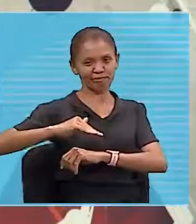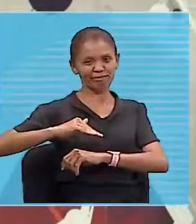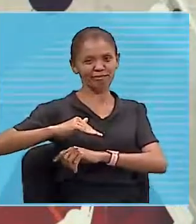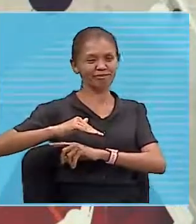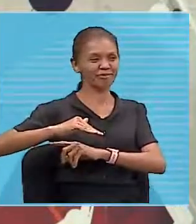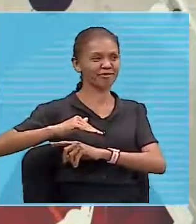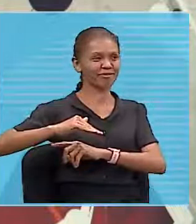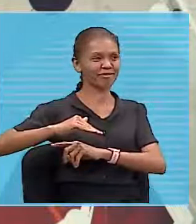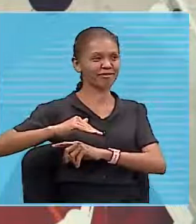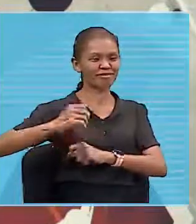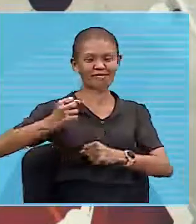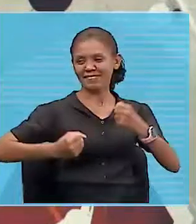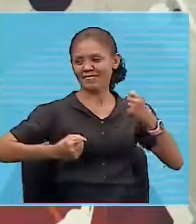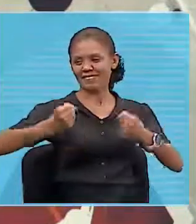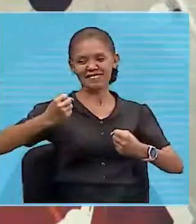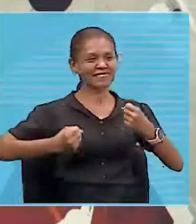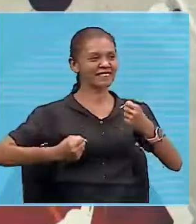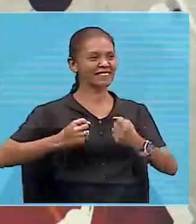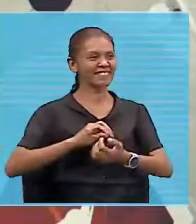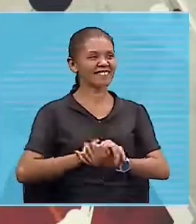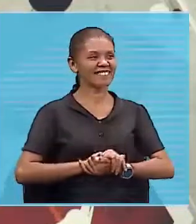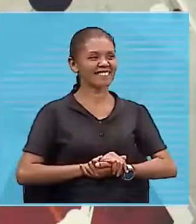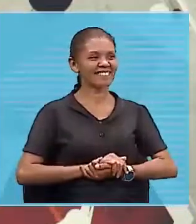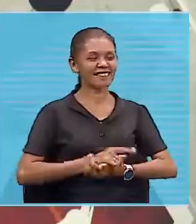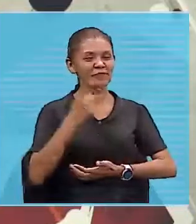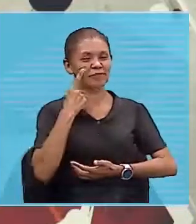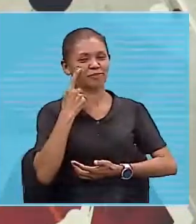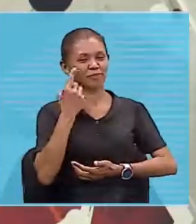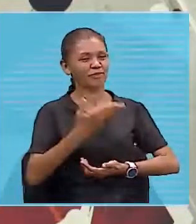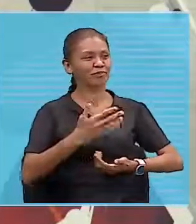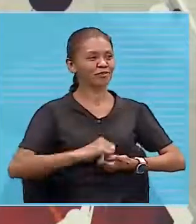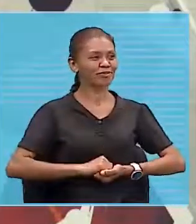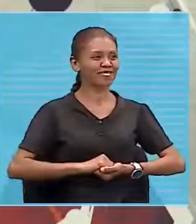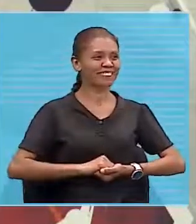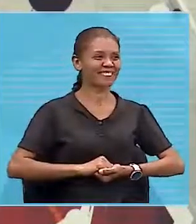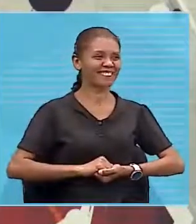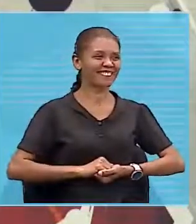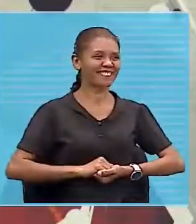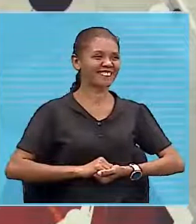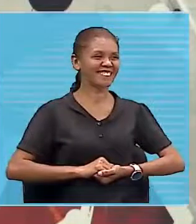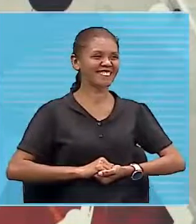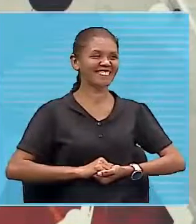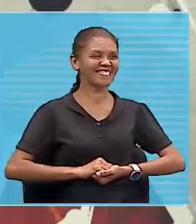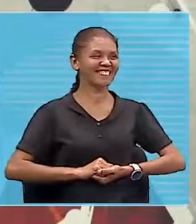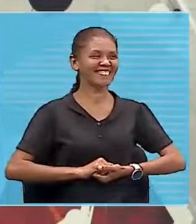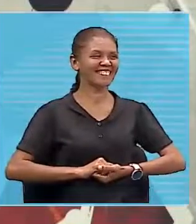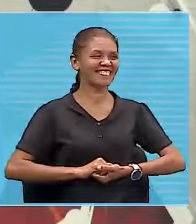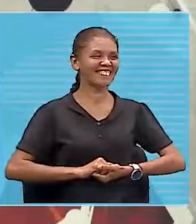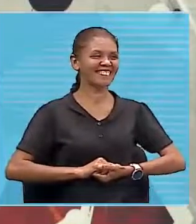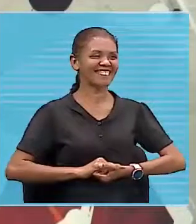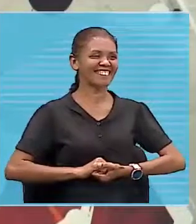e a direção a senhora na praça caminhando meu Deus do céu mudança dentro de um carro